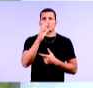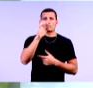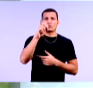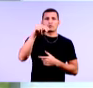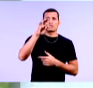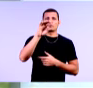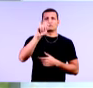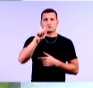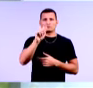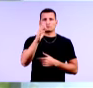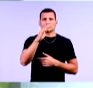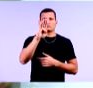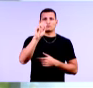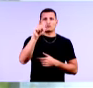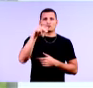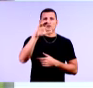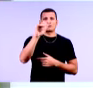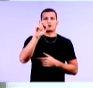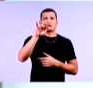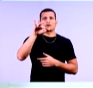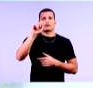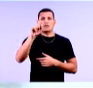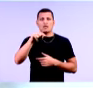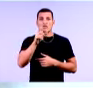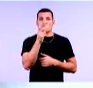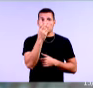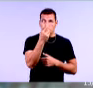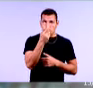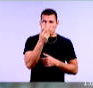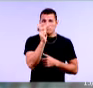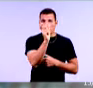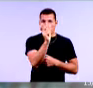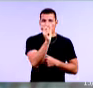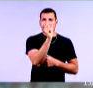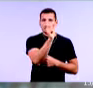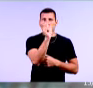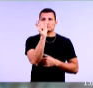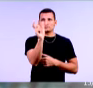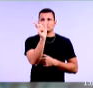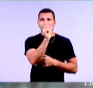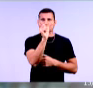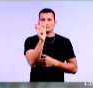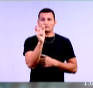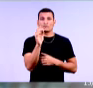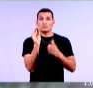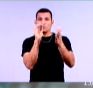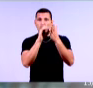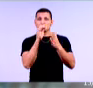bancária, são duas palavras. Eu vou até colocar aqui como exemplo, tá?